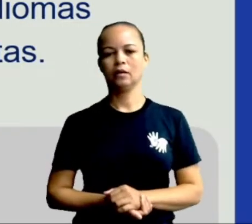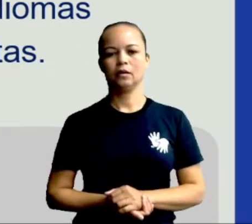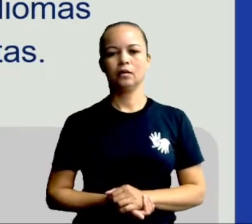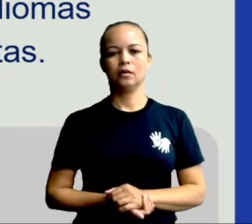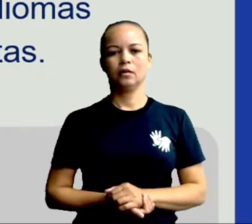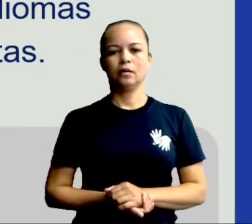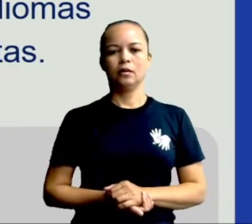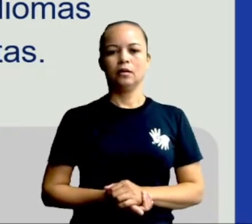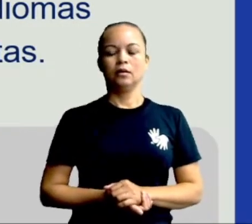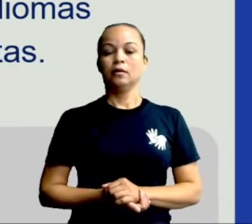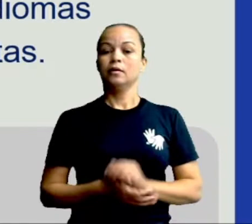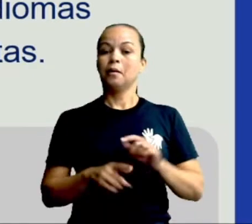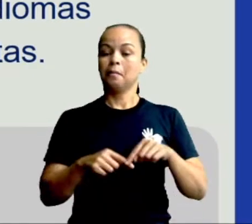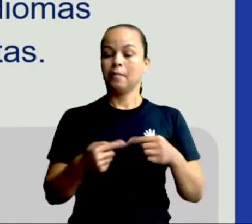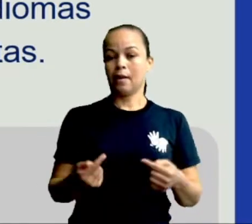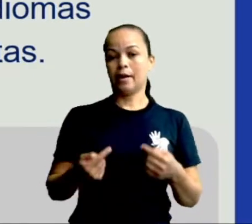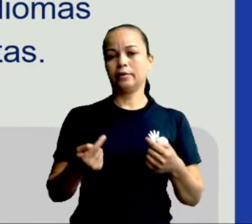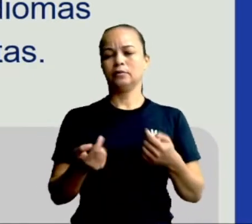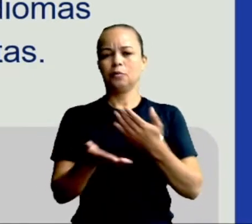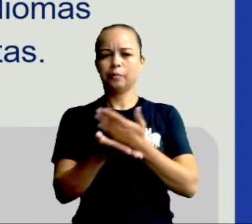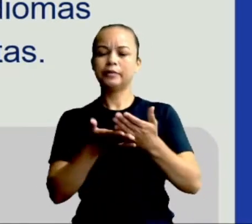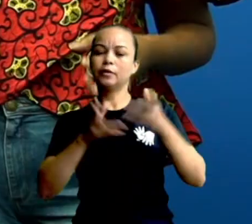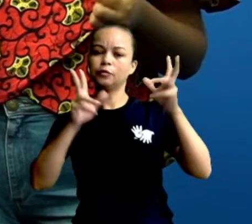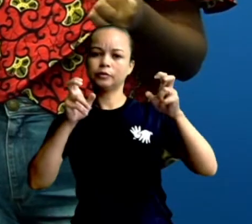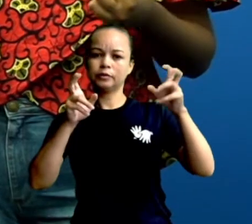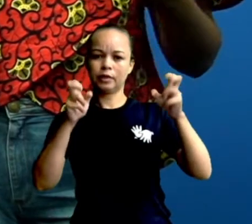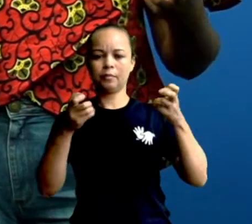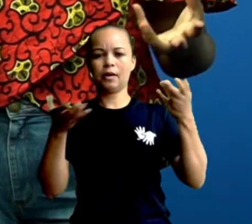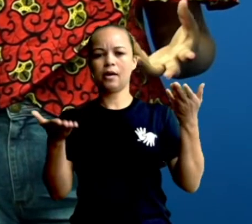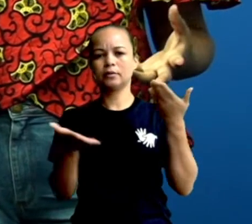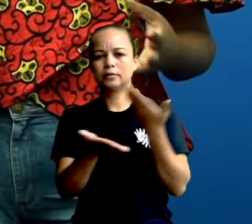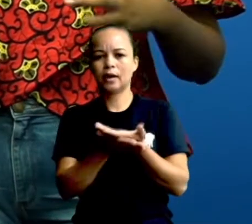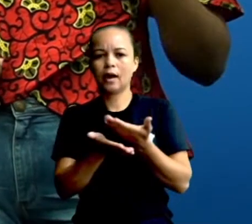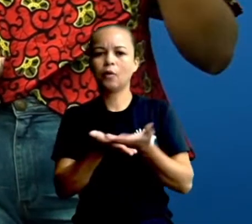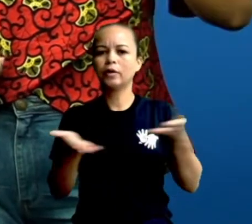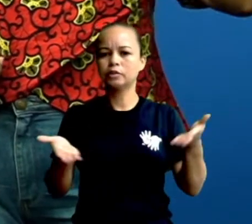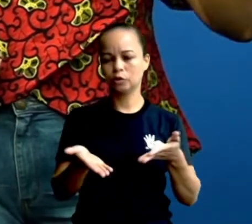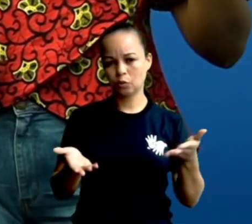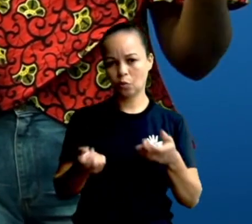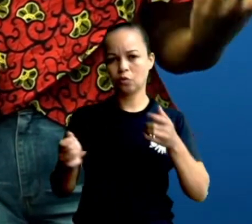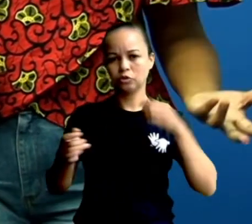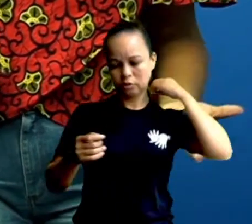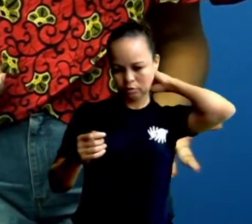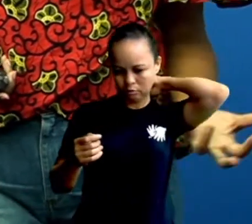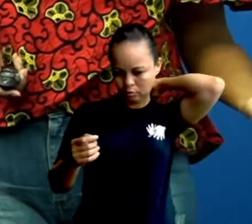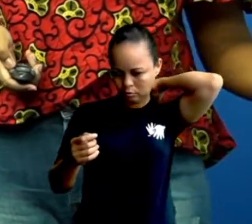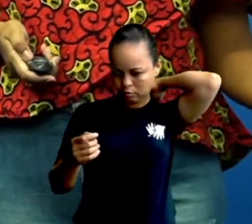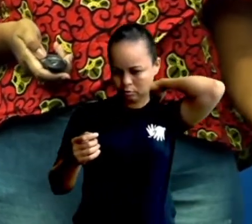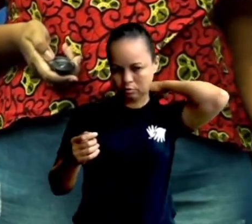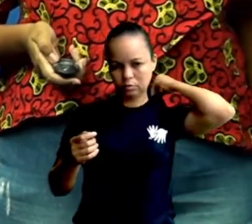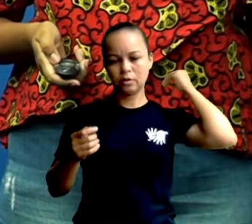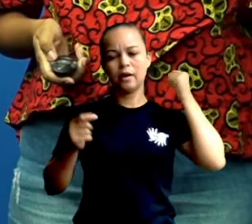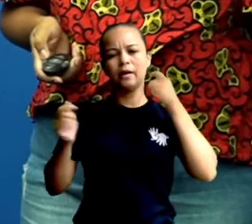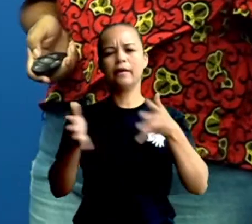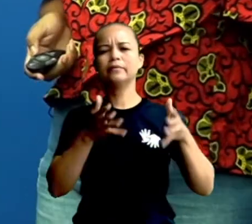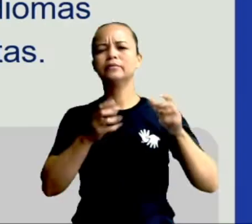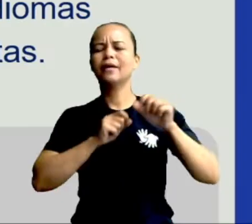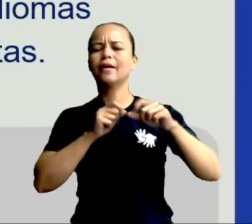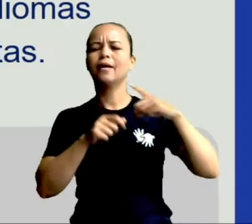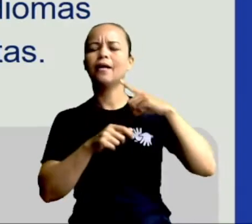Mas, iniciando esse tema da nossa aula de hoje, a herança africana, a herança cultural africana aqui no